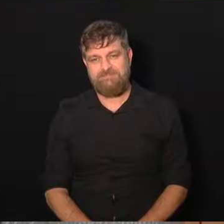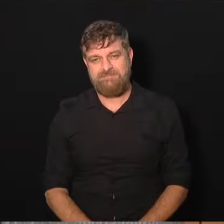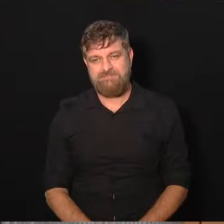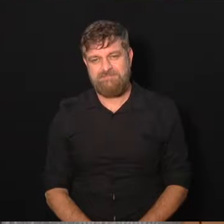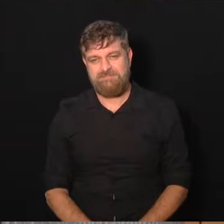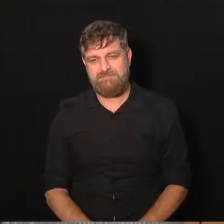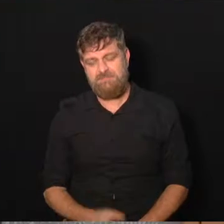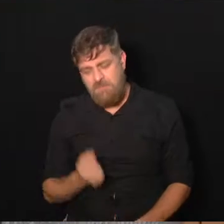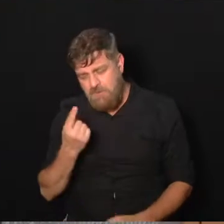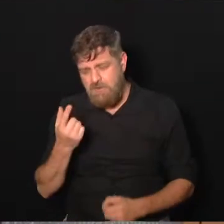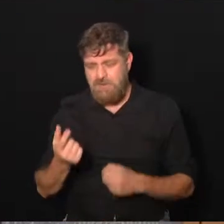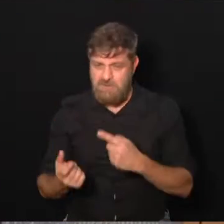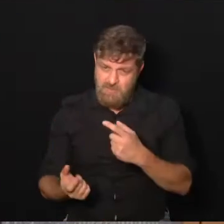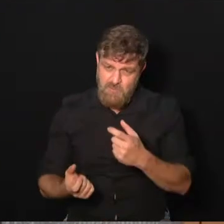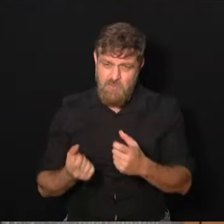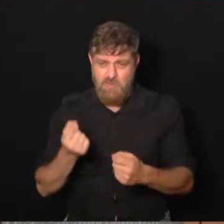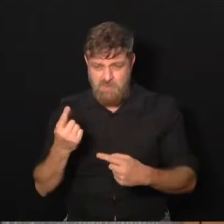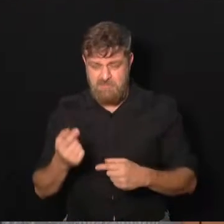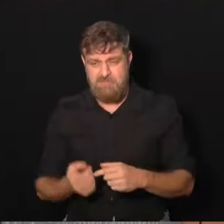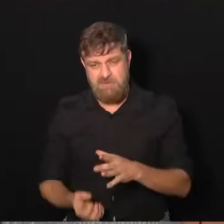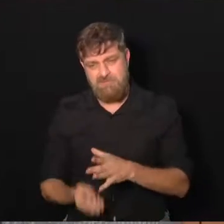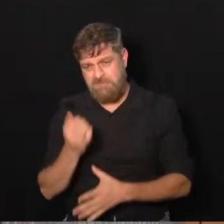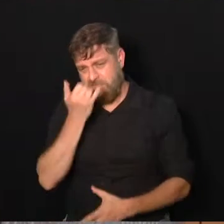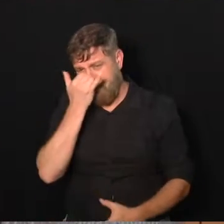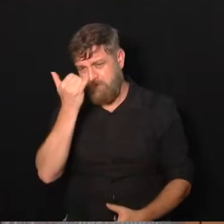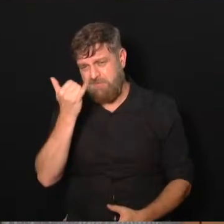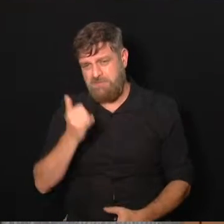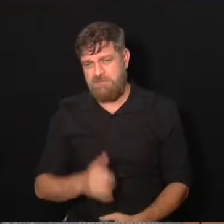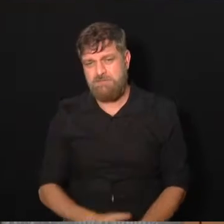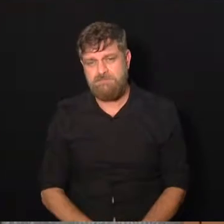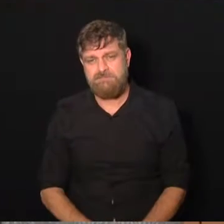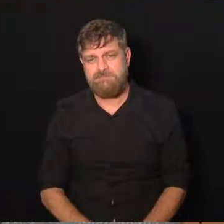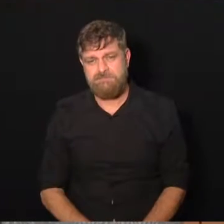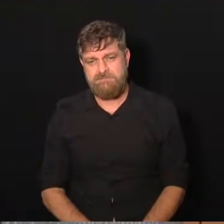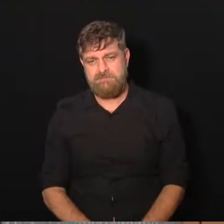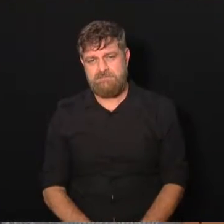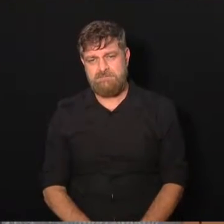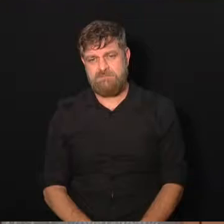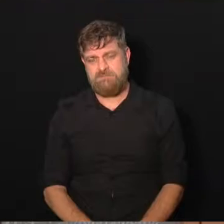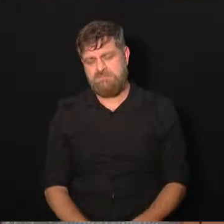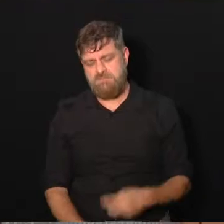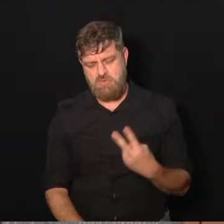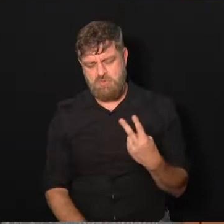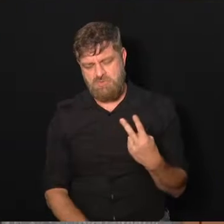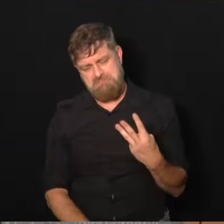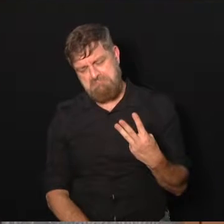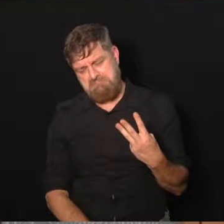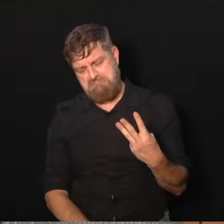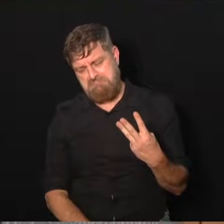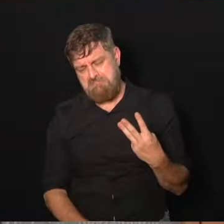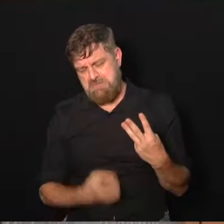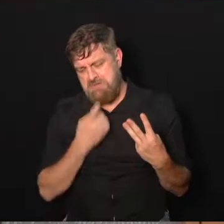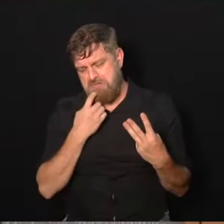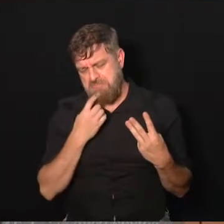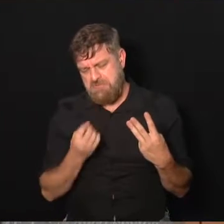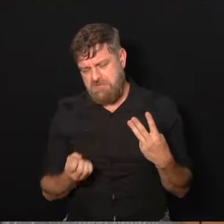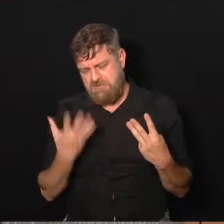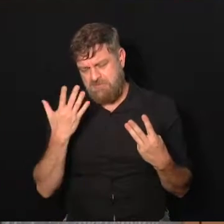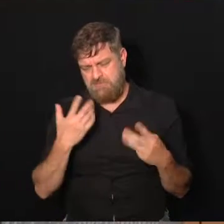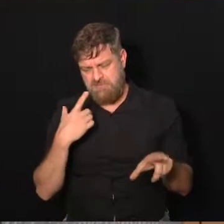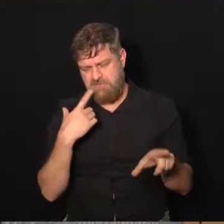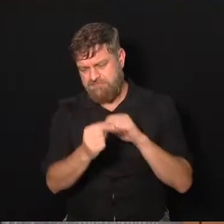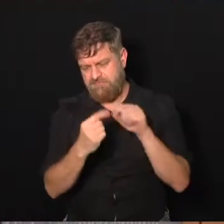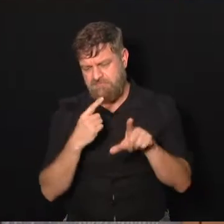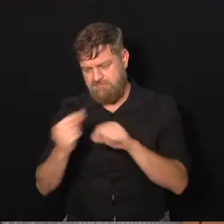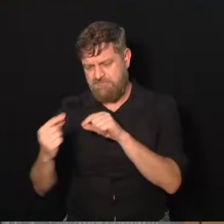são raros os casos que acontecem, né? Raros. Eu conheço 2, 3 casos só que tem acontecido aqui em Campinas dos animais